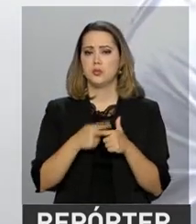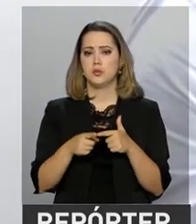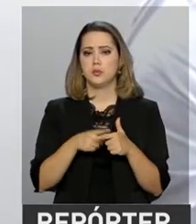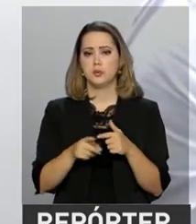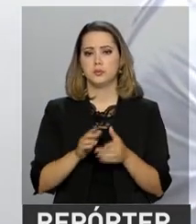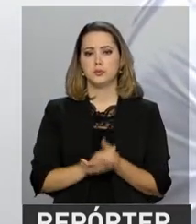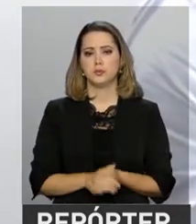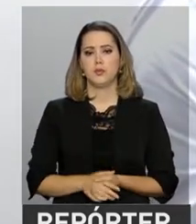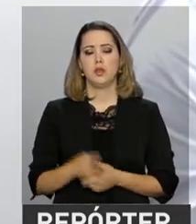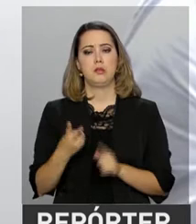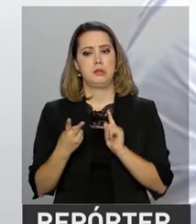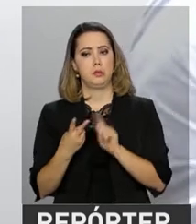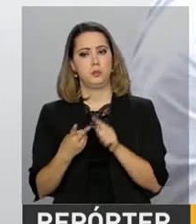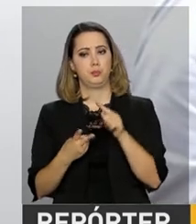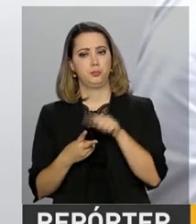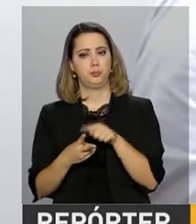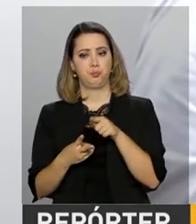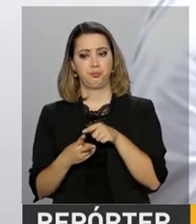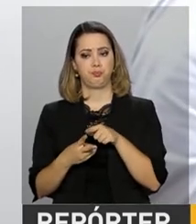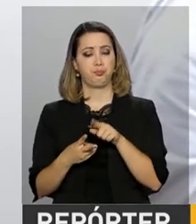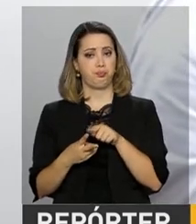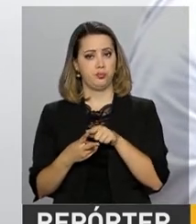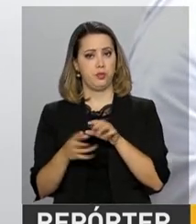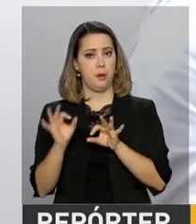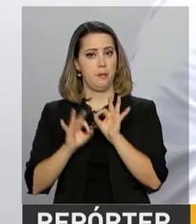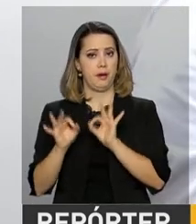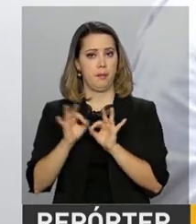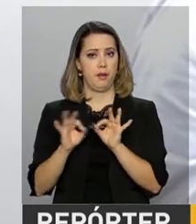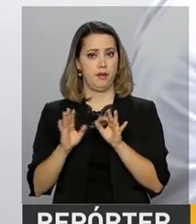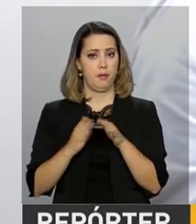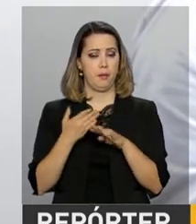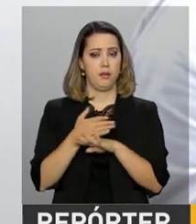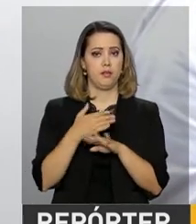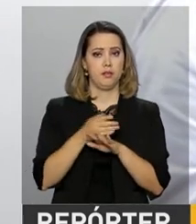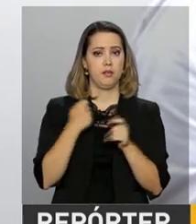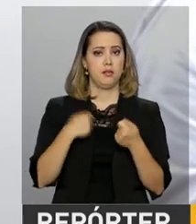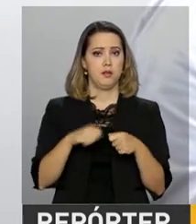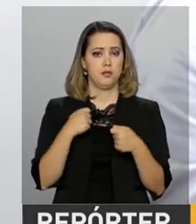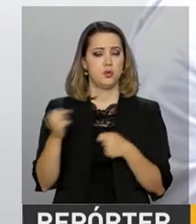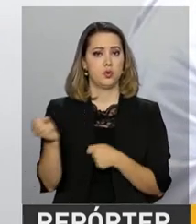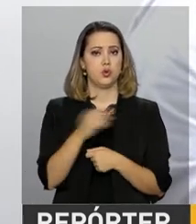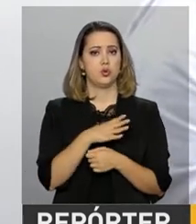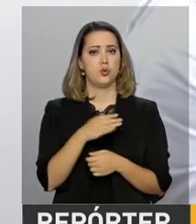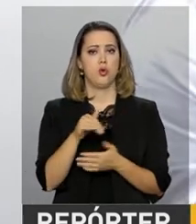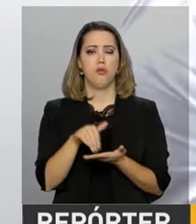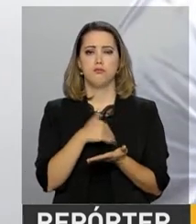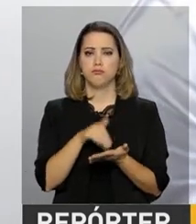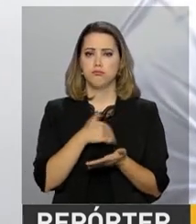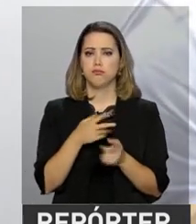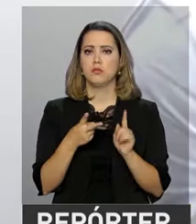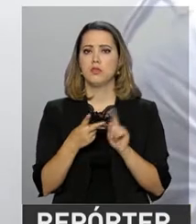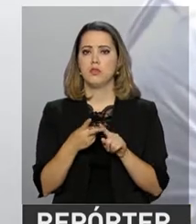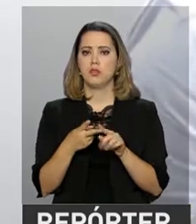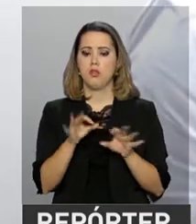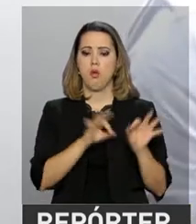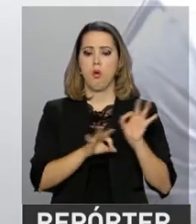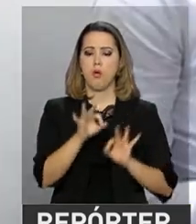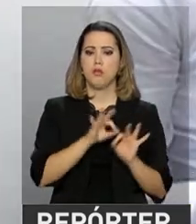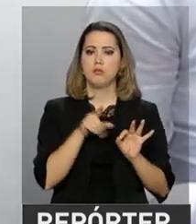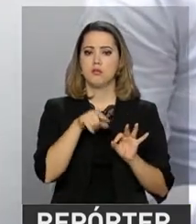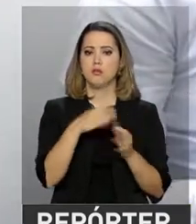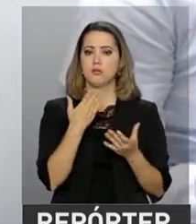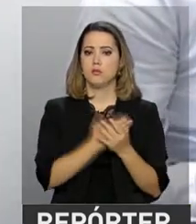tem 2 desafios. Se preparar para entrar no E-Social, que envolve a atualização dos dados cadastrais, e organizar os seus